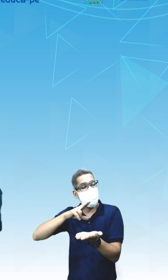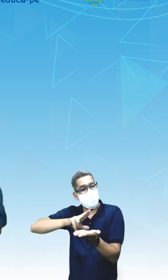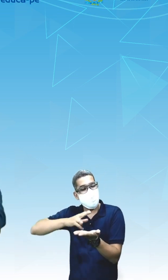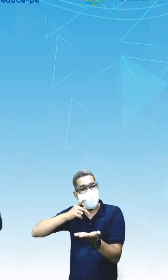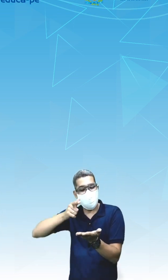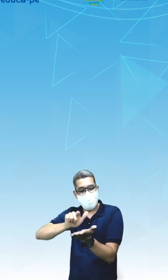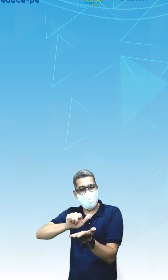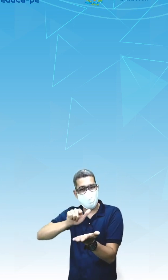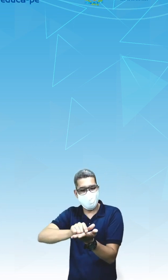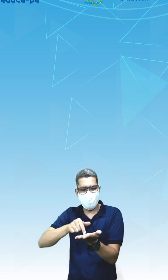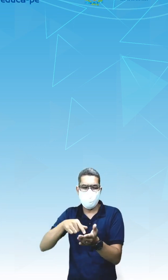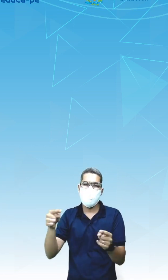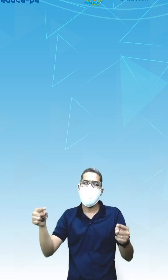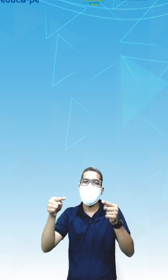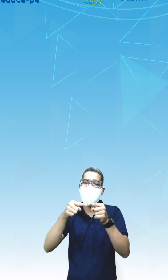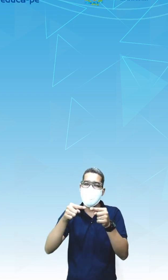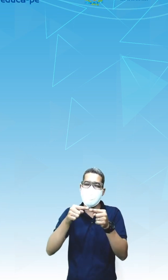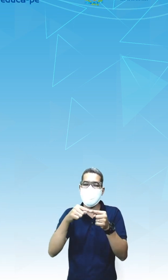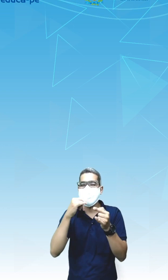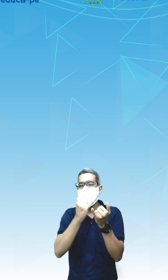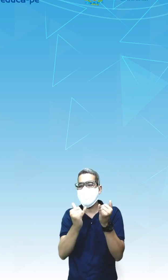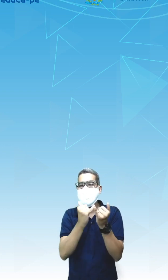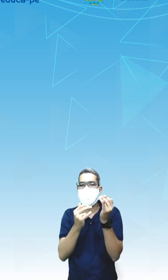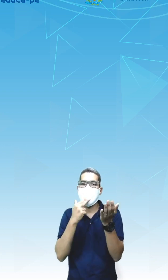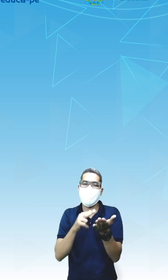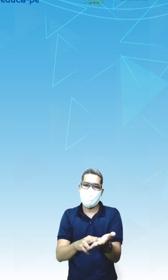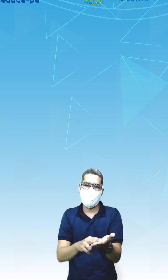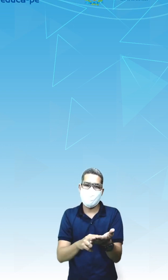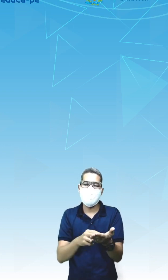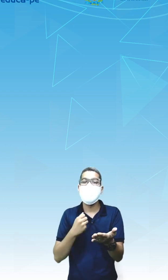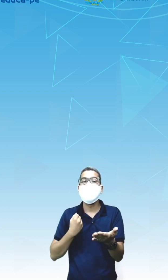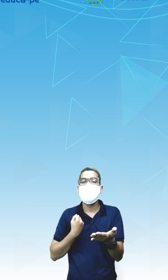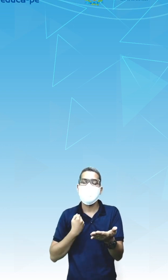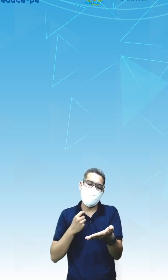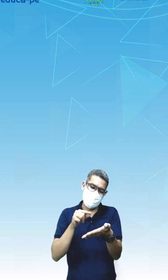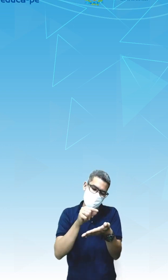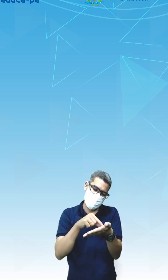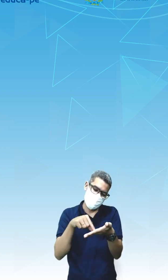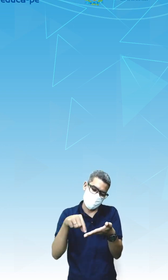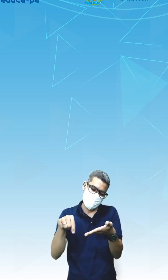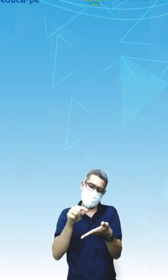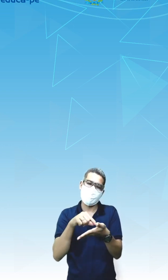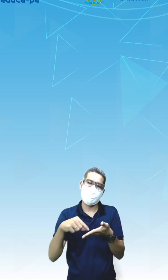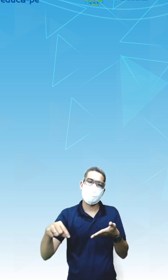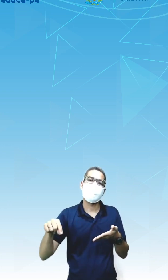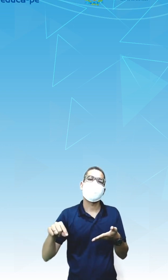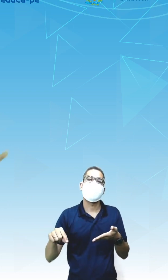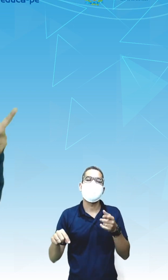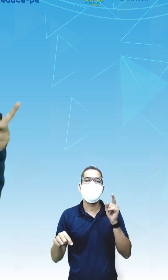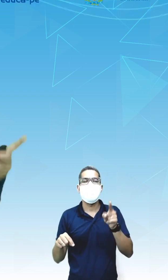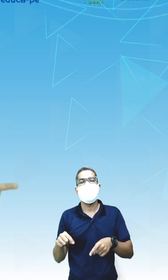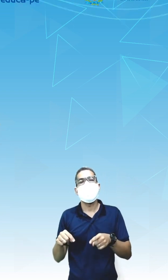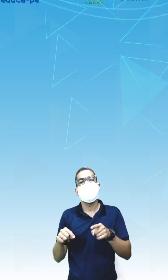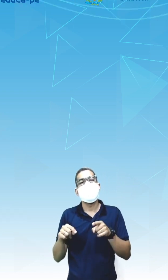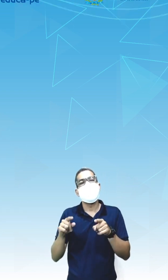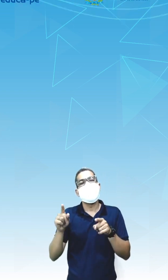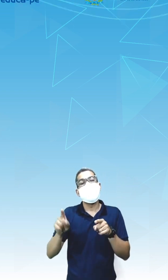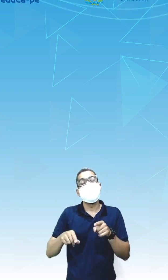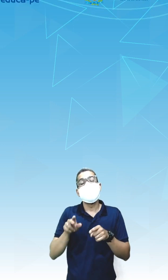papel colocada com coordenadas, tudo com seus pontozinhos. Tudo isso chama